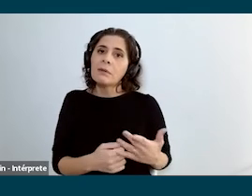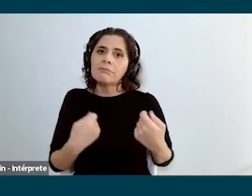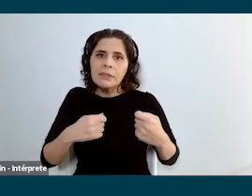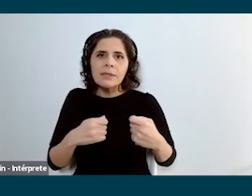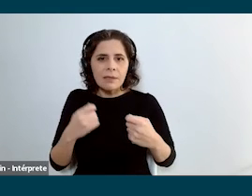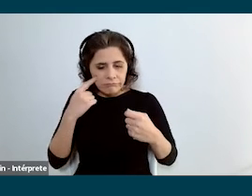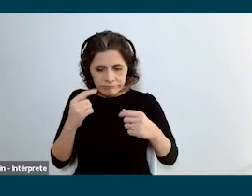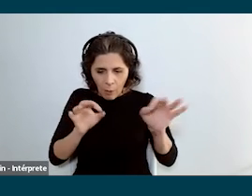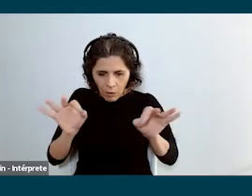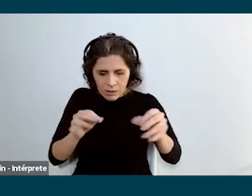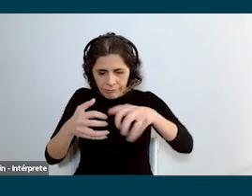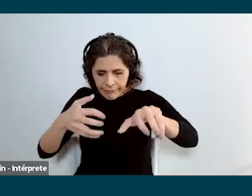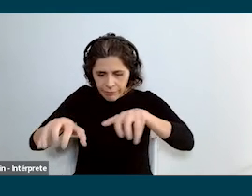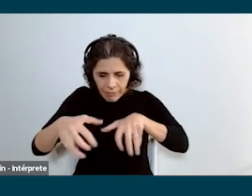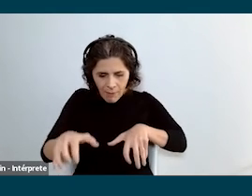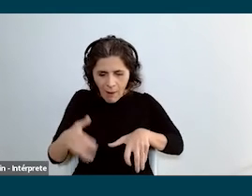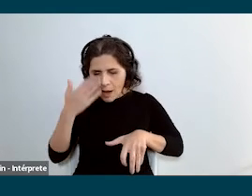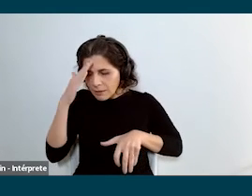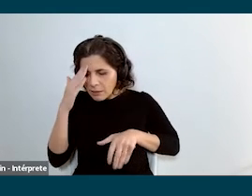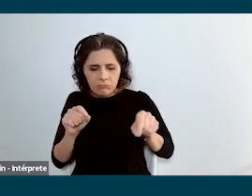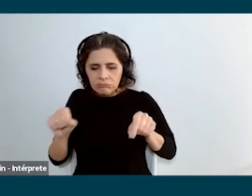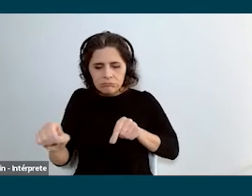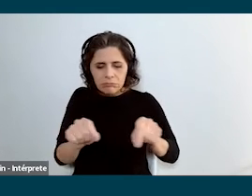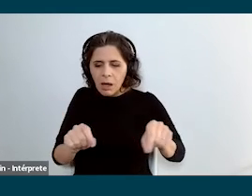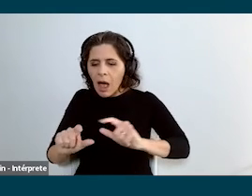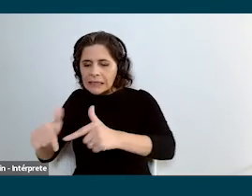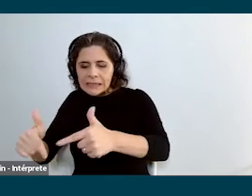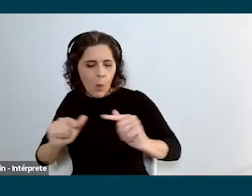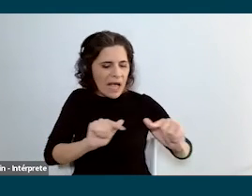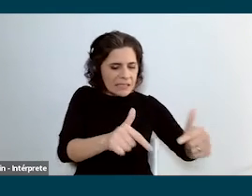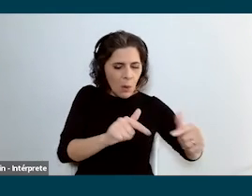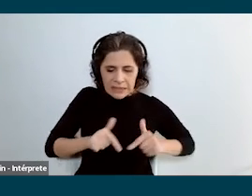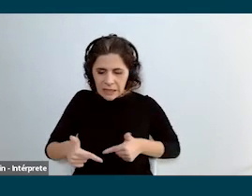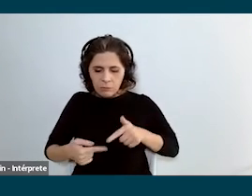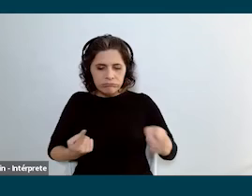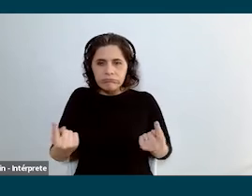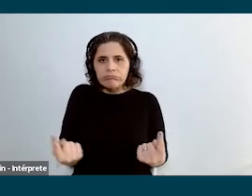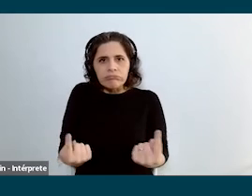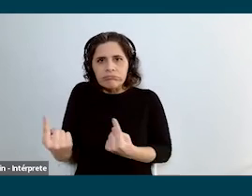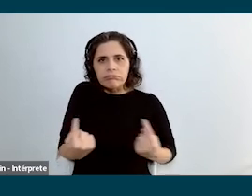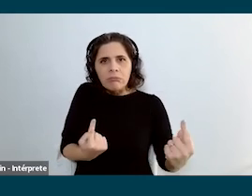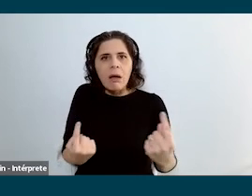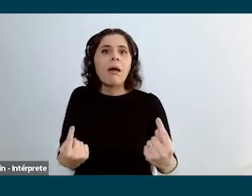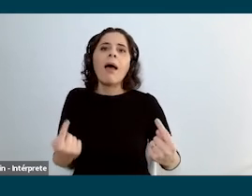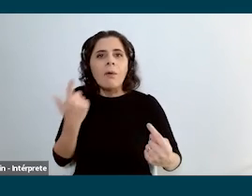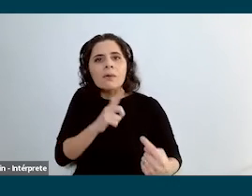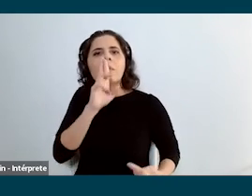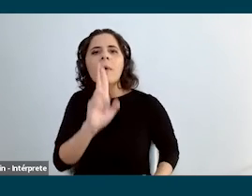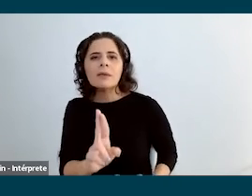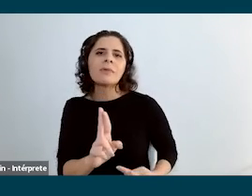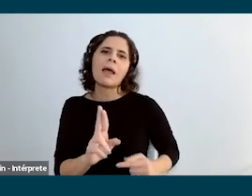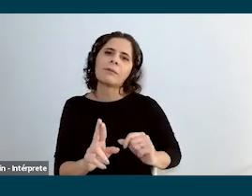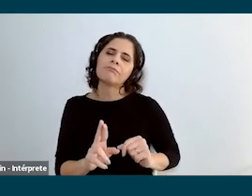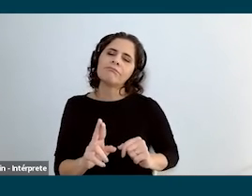deveria decompor para como o time consegue atuar em cima desse correction, em cima desse resultado esperado no